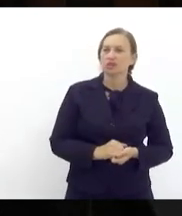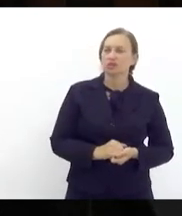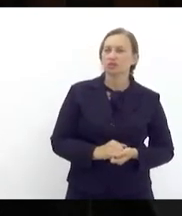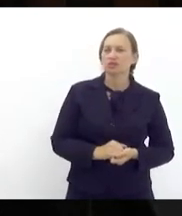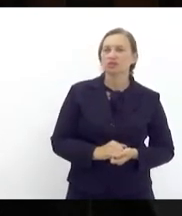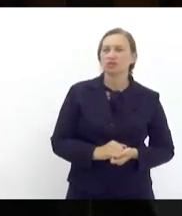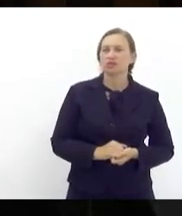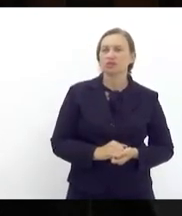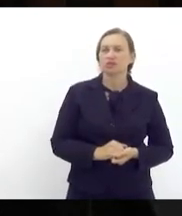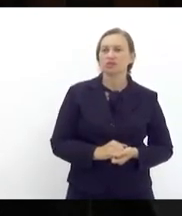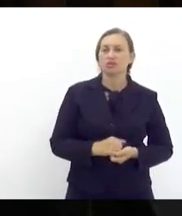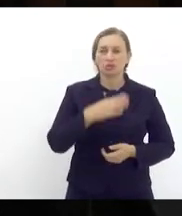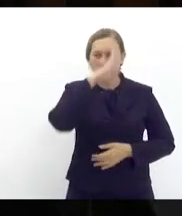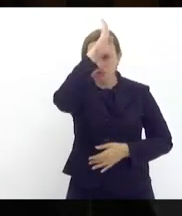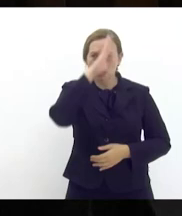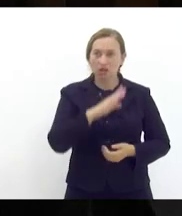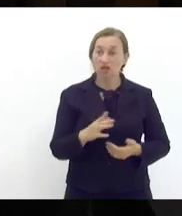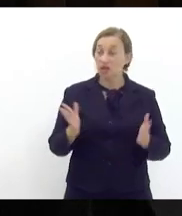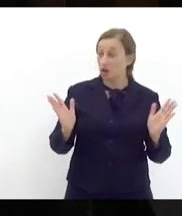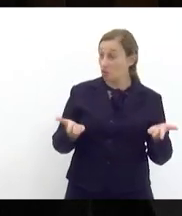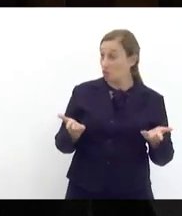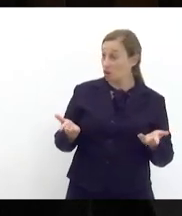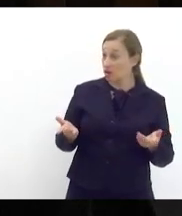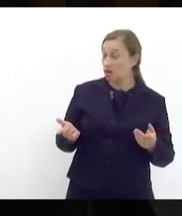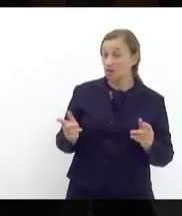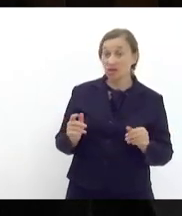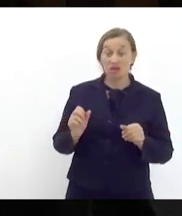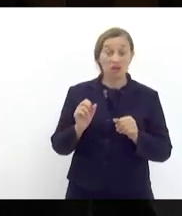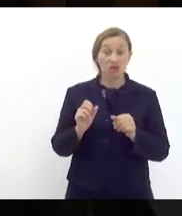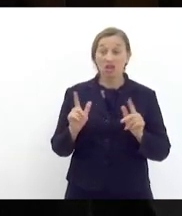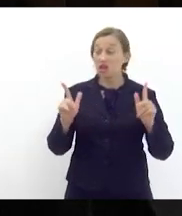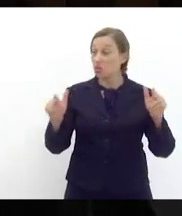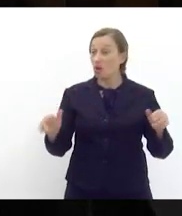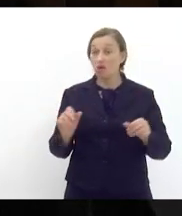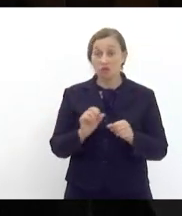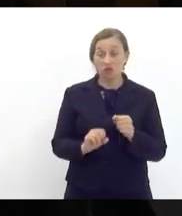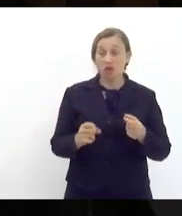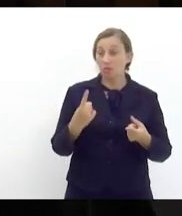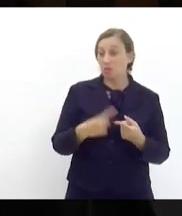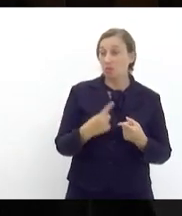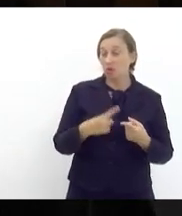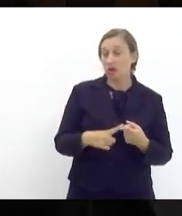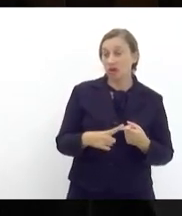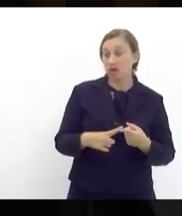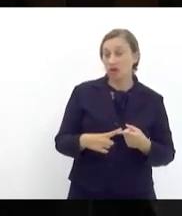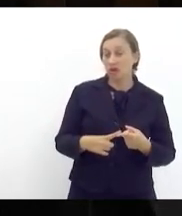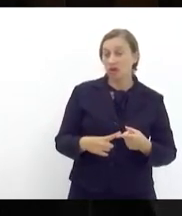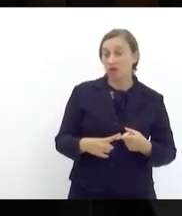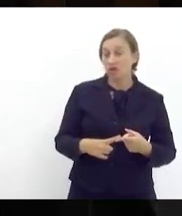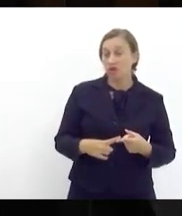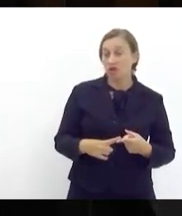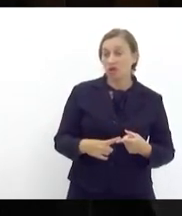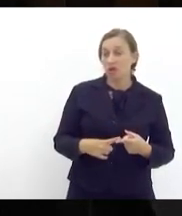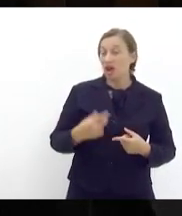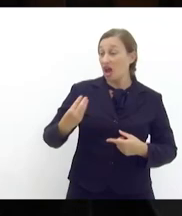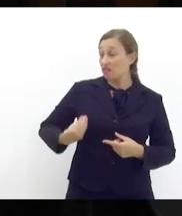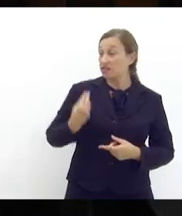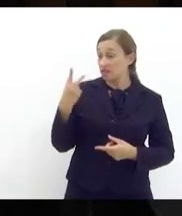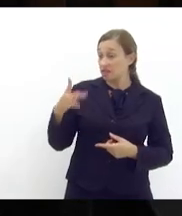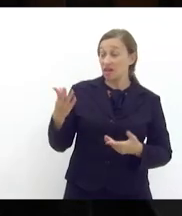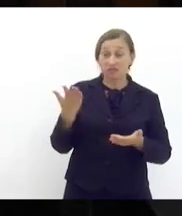não faz diferente. Não faz diferente porque o castelo de areia dele vai desmoronar.